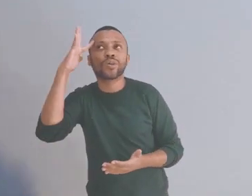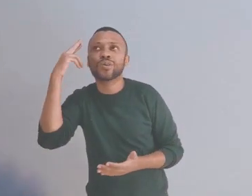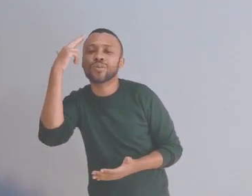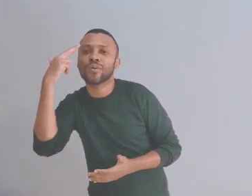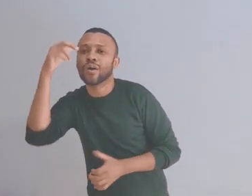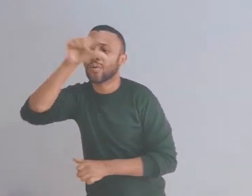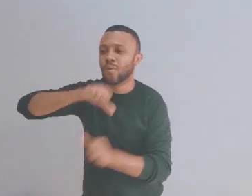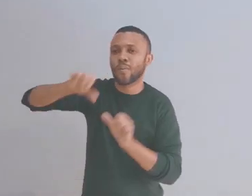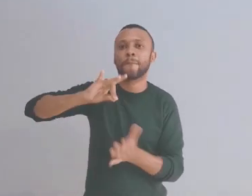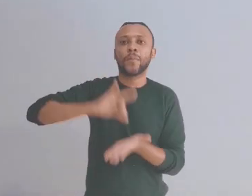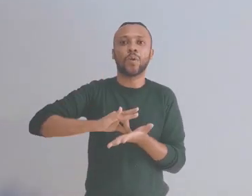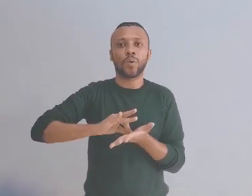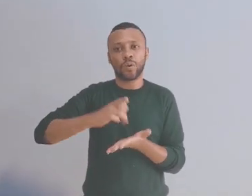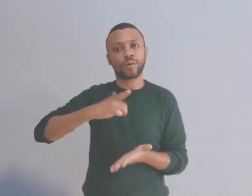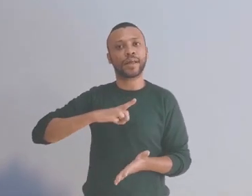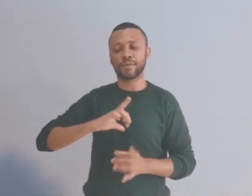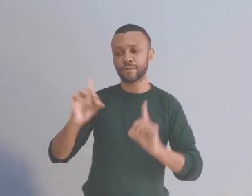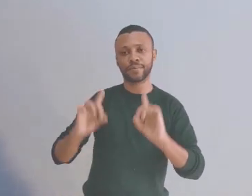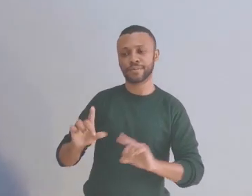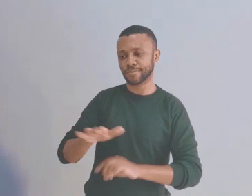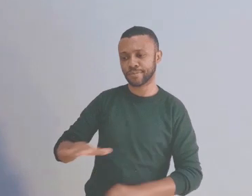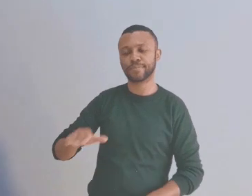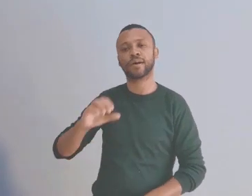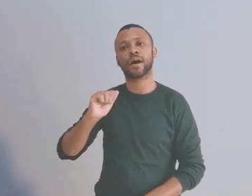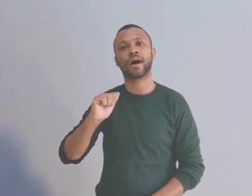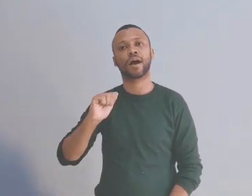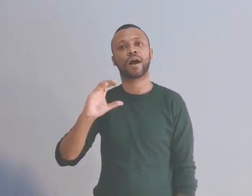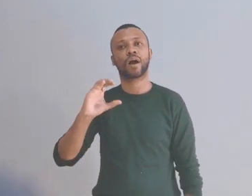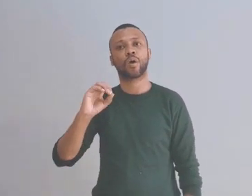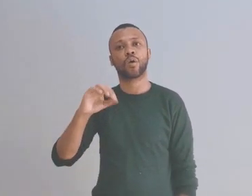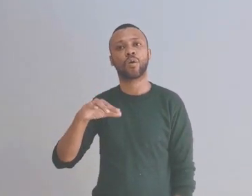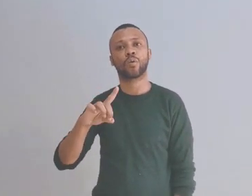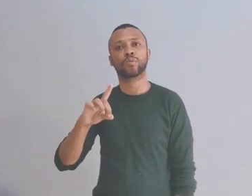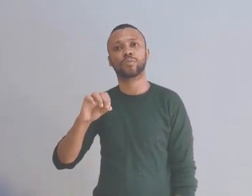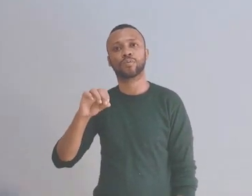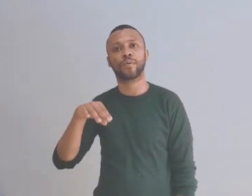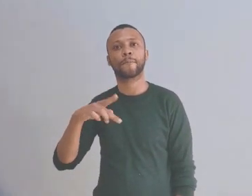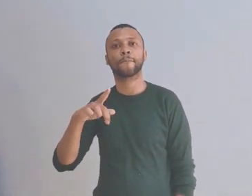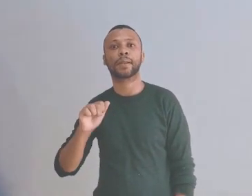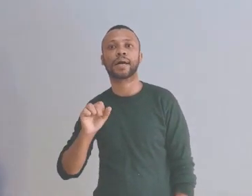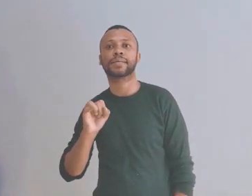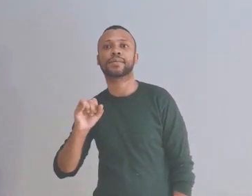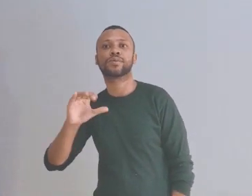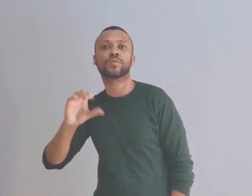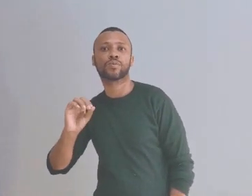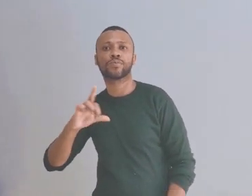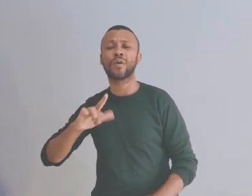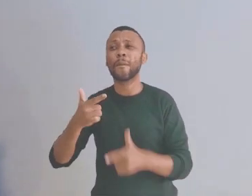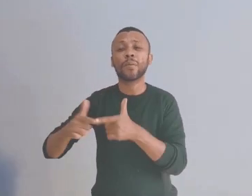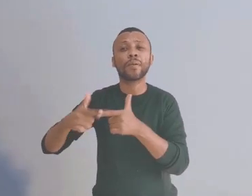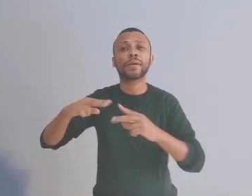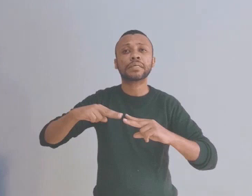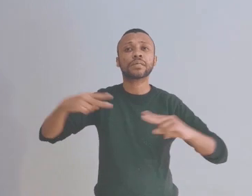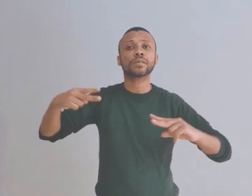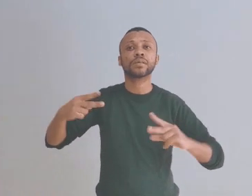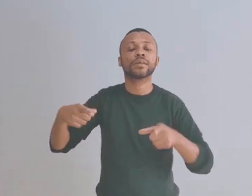nanismo acondroplásico, foi uma mutação genética que aconteceu na minha família. O primeiro, nasci em 2005, então a medicina